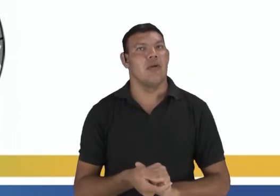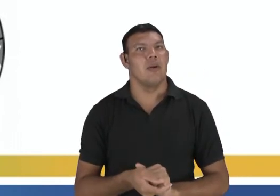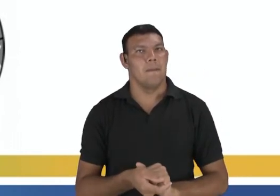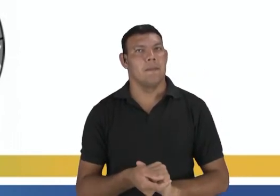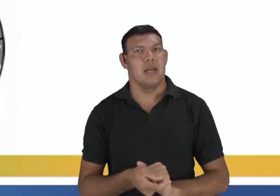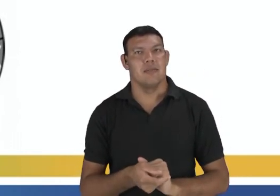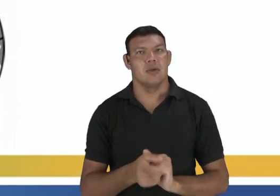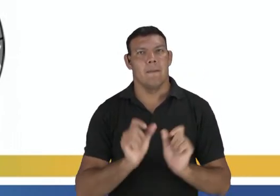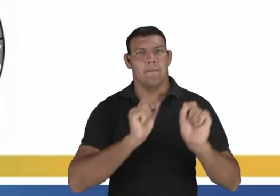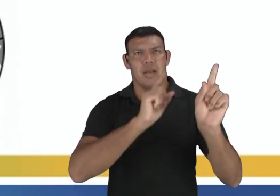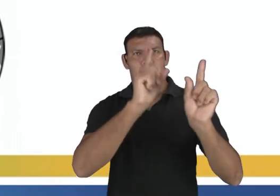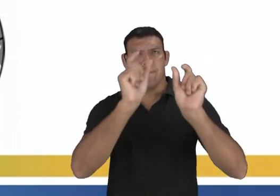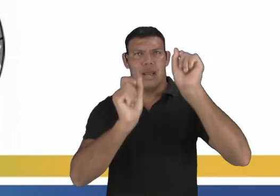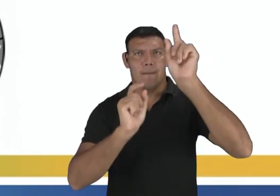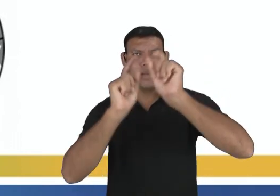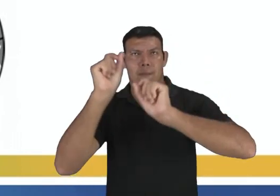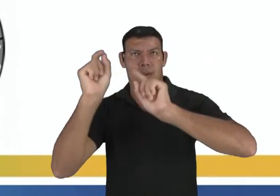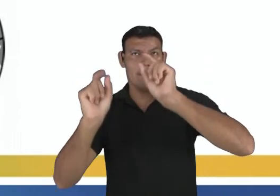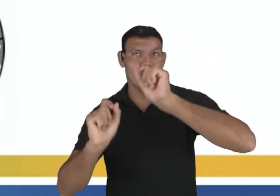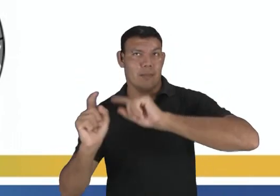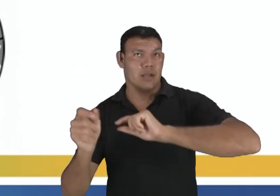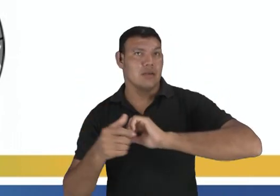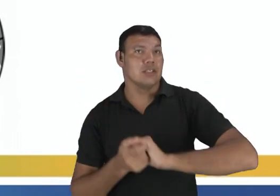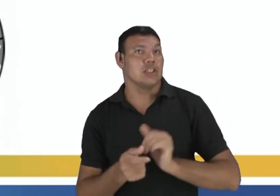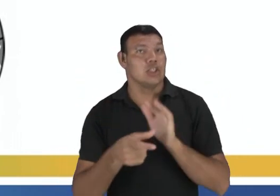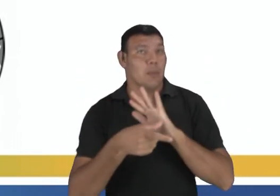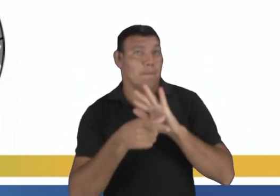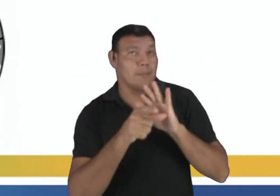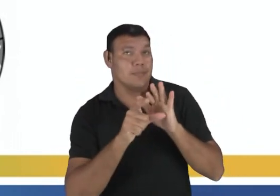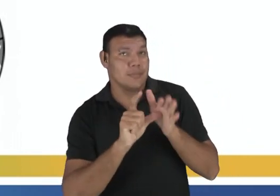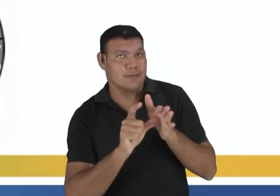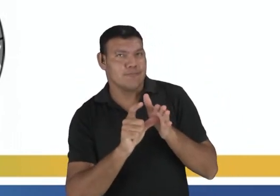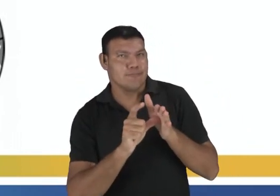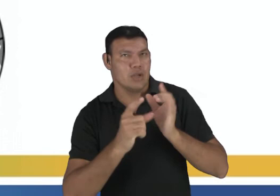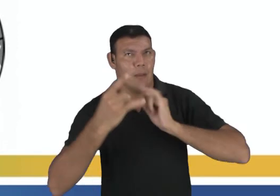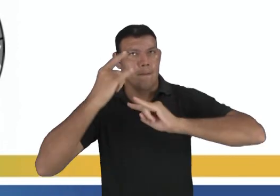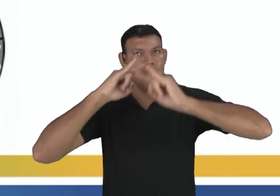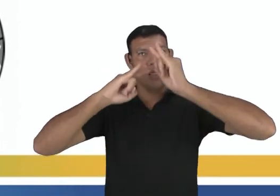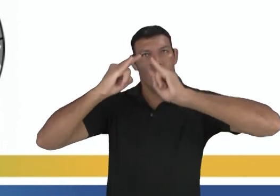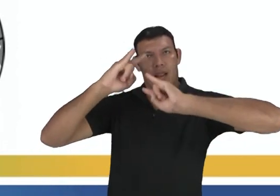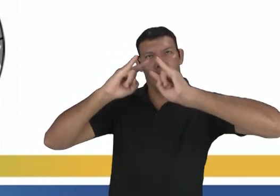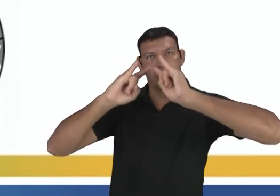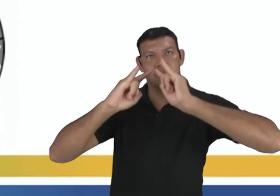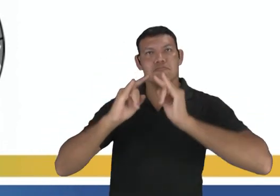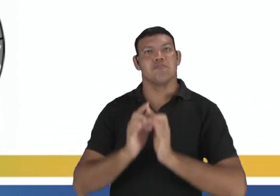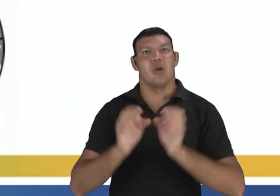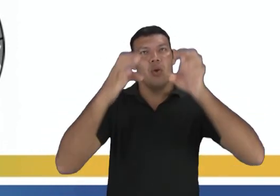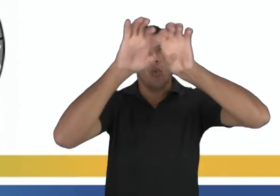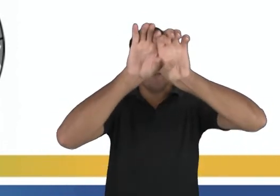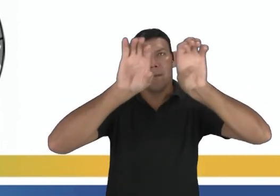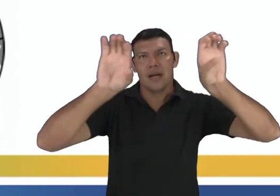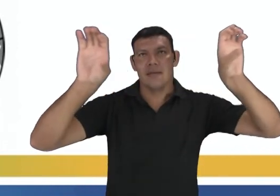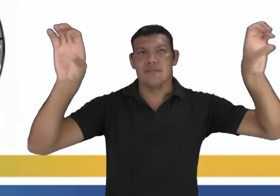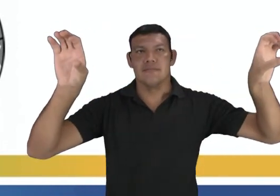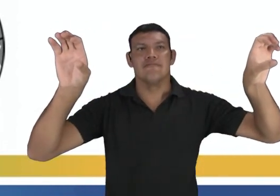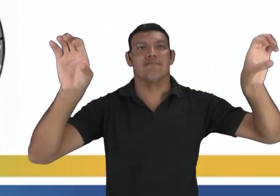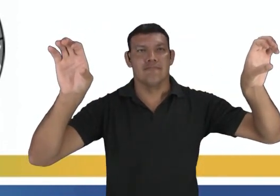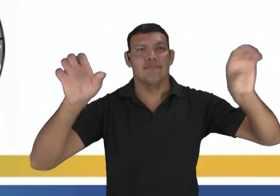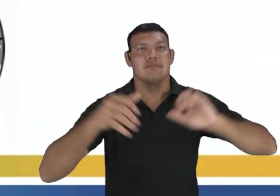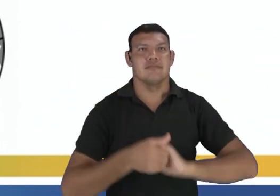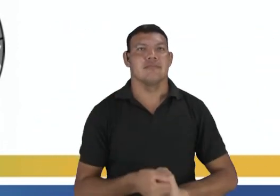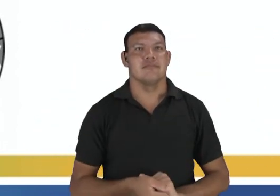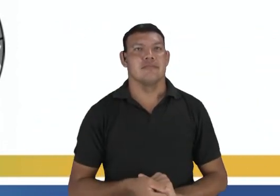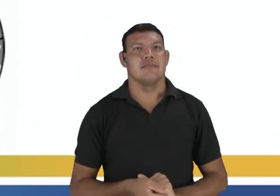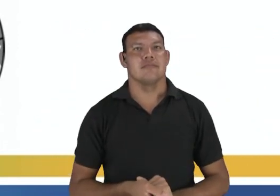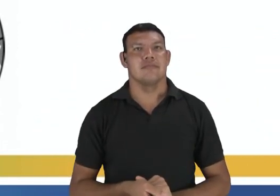se a reentrada tivesse acontecido alguns minutos depois, teríamos uma tragédia, pois a queda